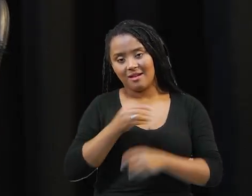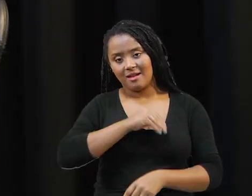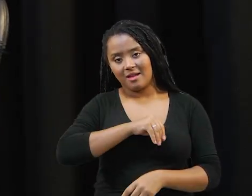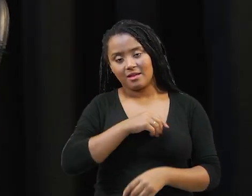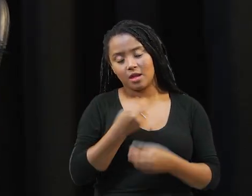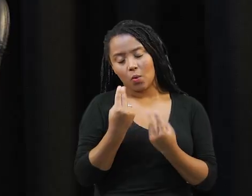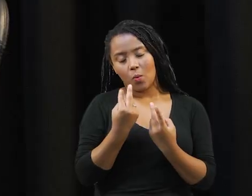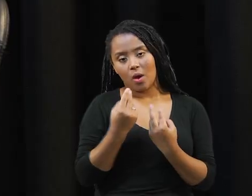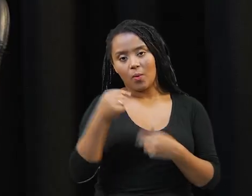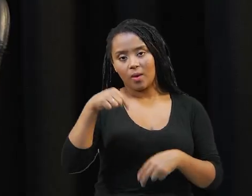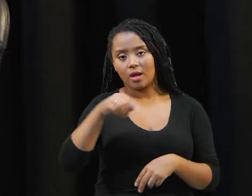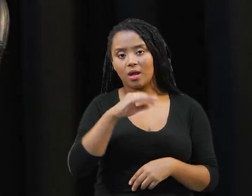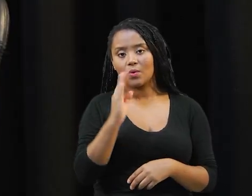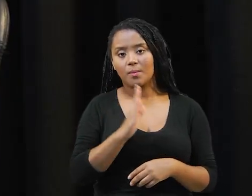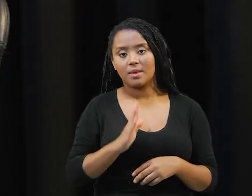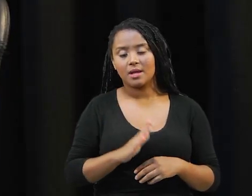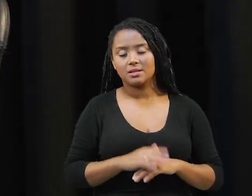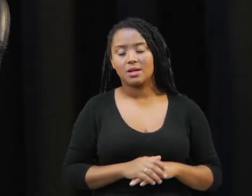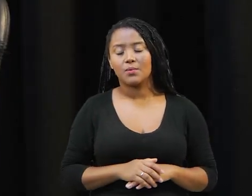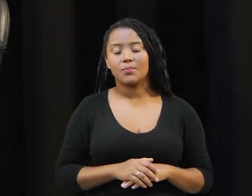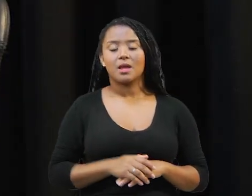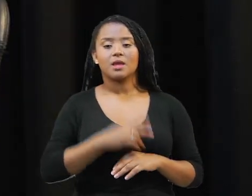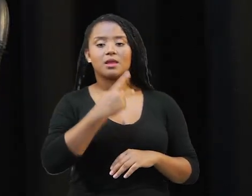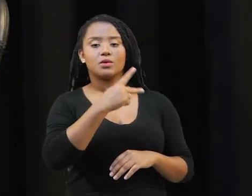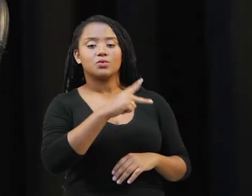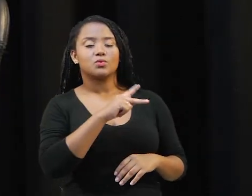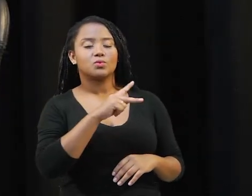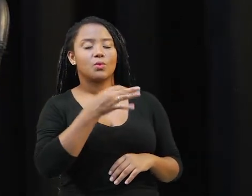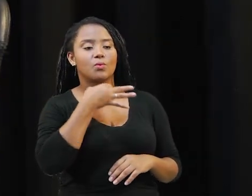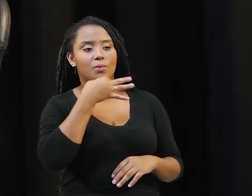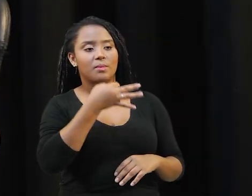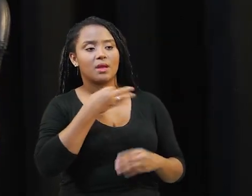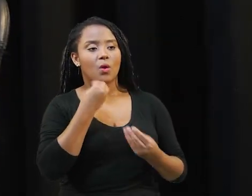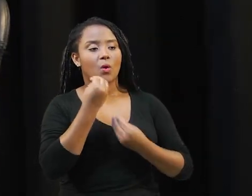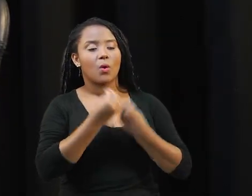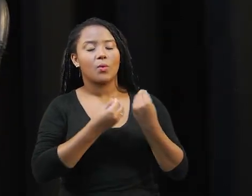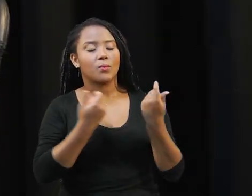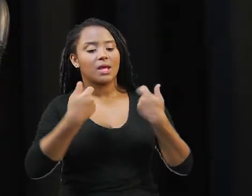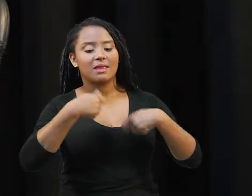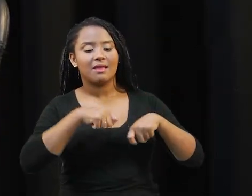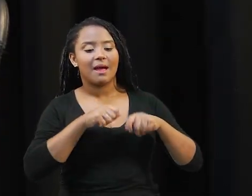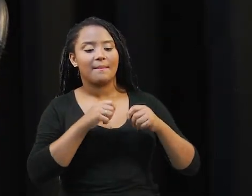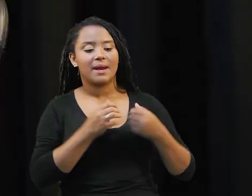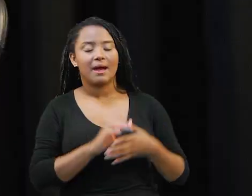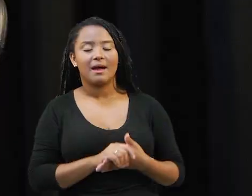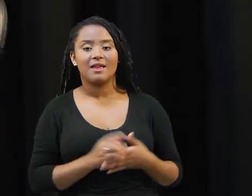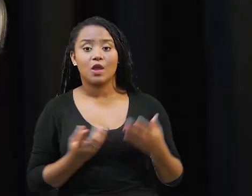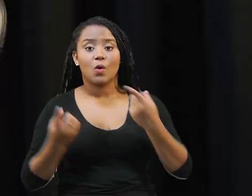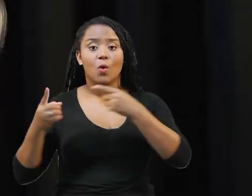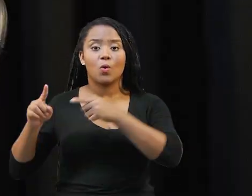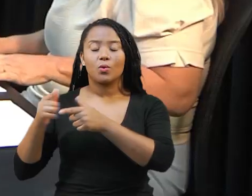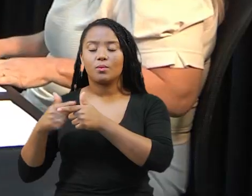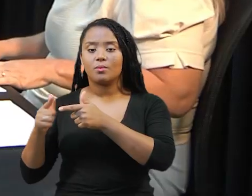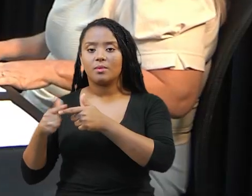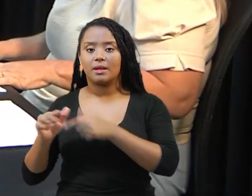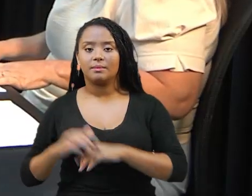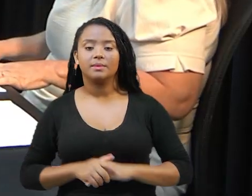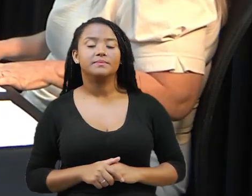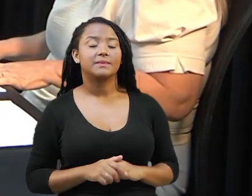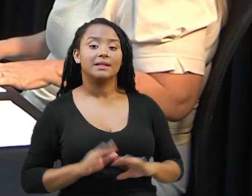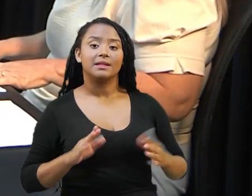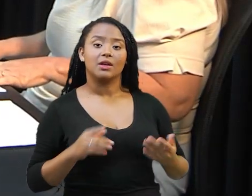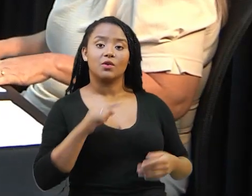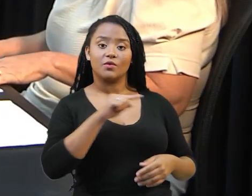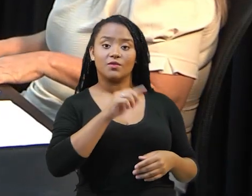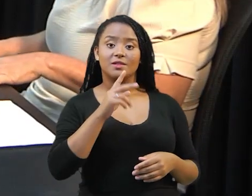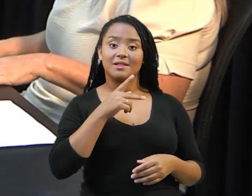Do ponto de vista público, doutor, como a gente pode enfrentar esse problema, além, é claro, da prevenção?